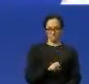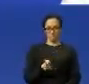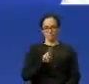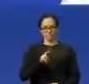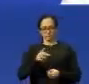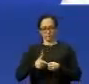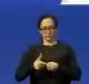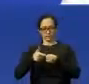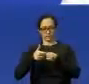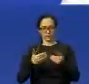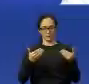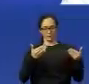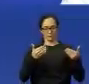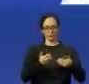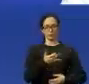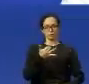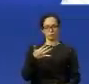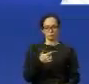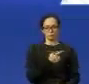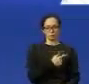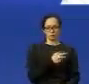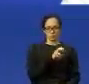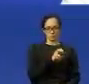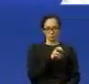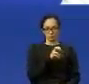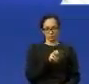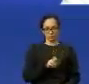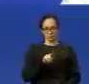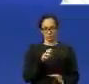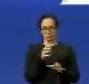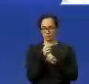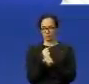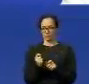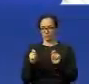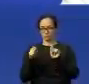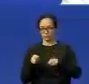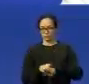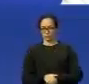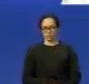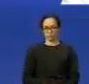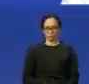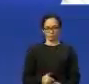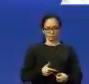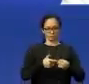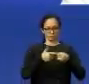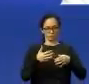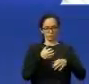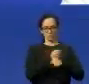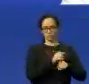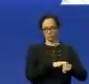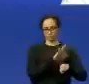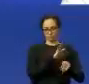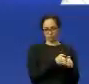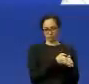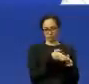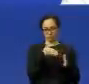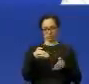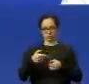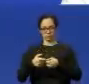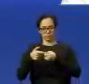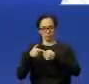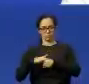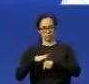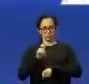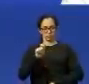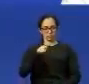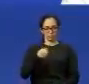gasolina com densidade de 75 gramas por litro, iniciando a corrida com o tanque cheio. Na primeira parada de reabastecimento, um carro